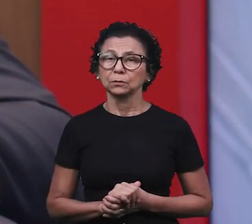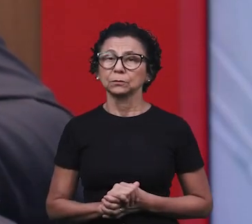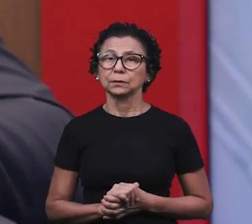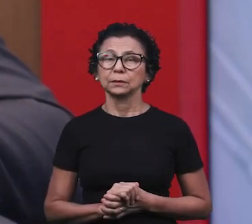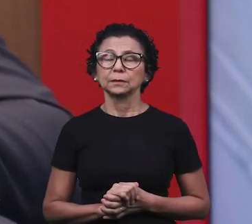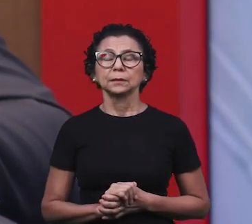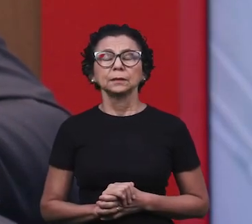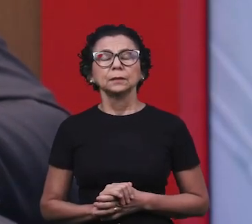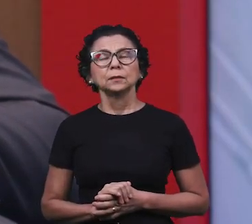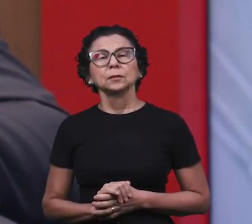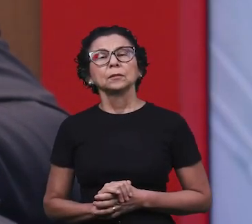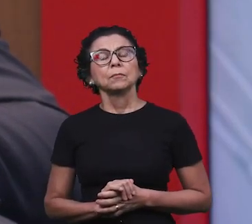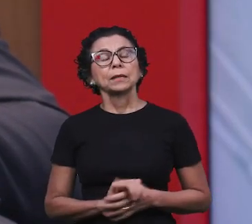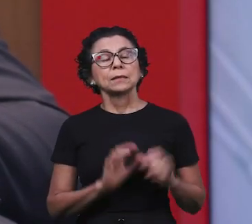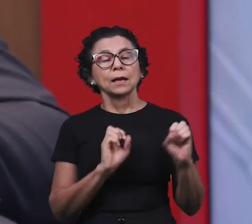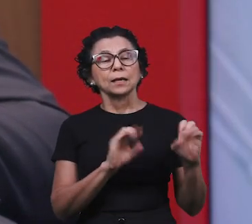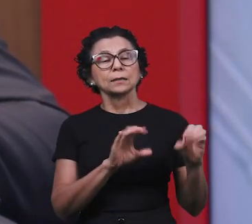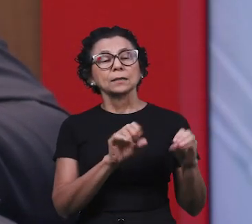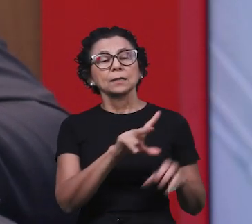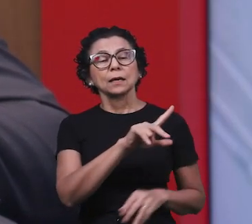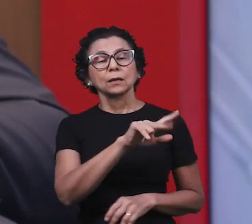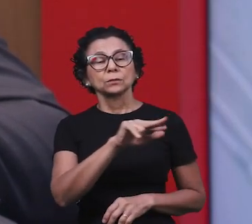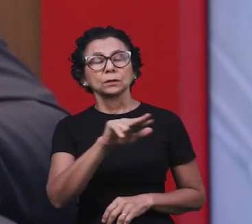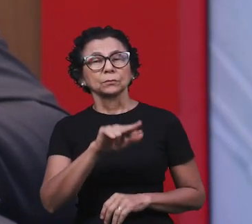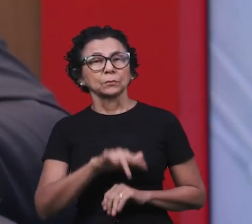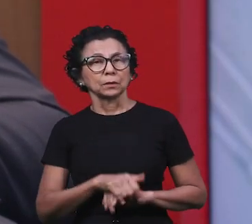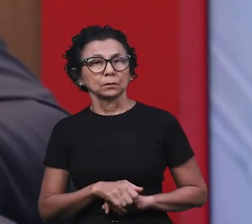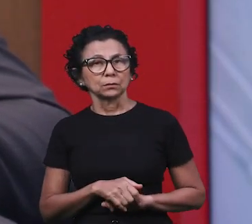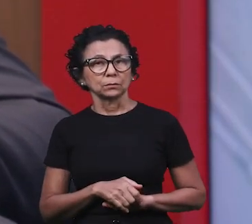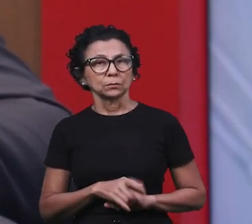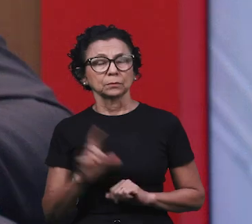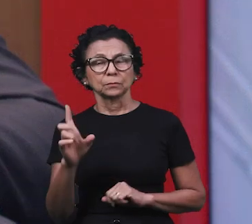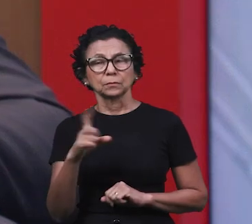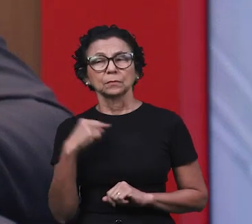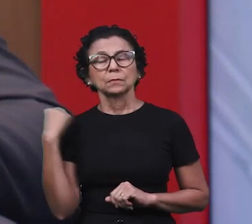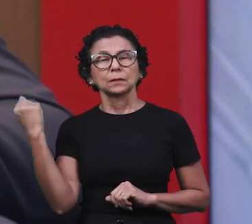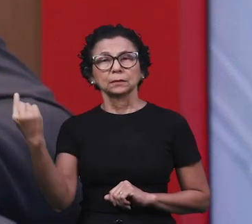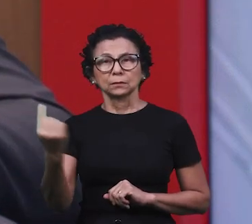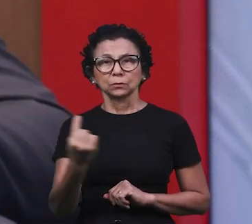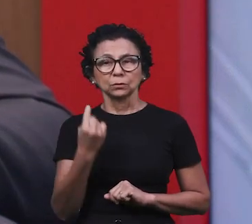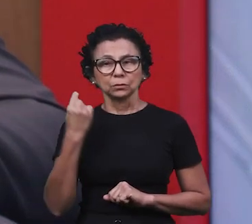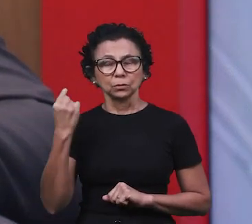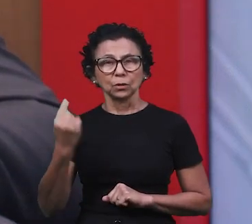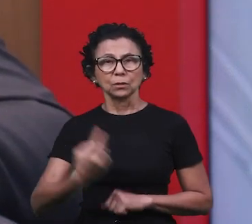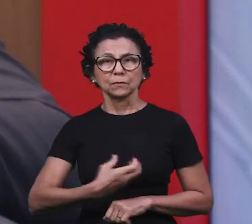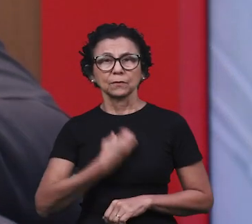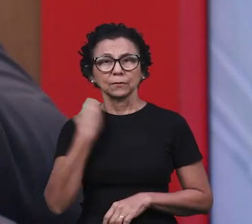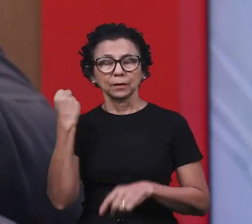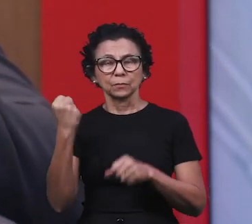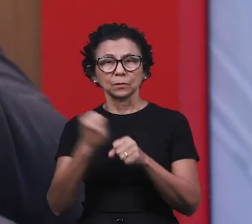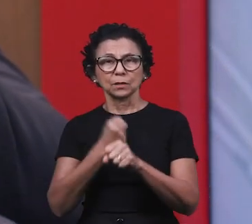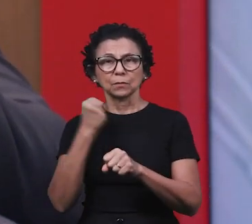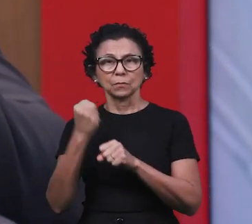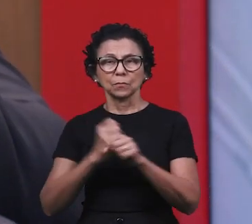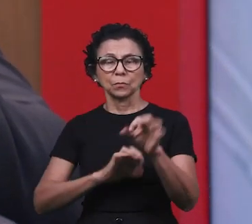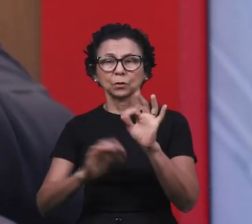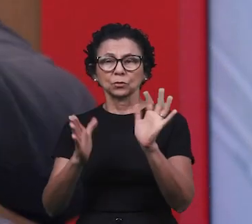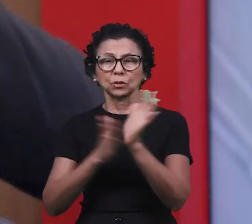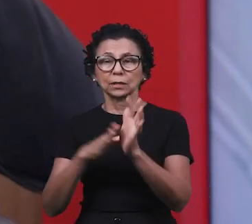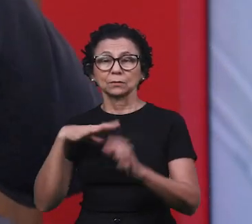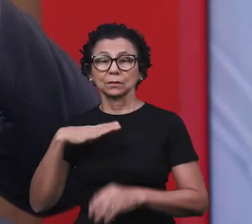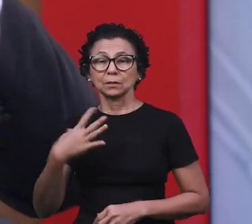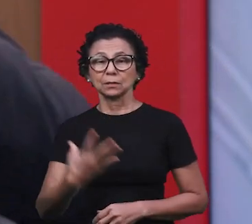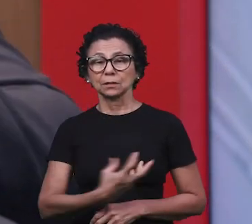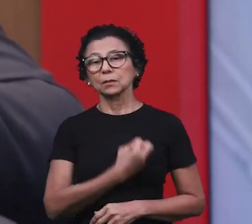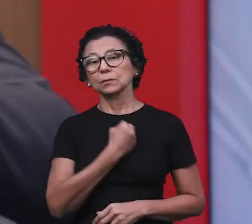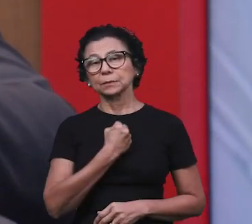andamos aí fora, carregando sobre nós a bênção do Espírito Santo, da salvação, porque a obra do Espírito Santo é